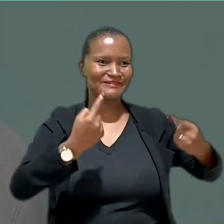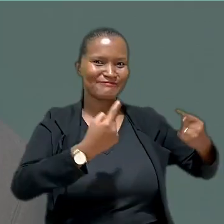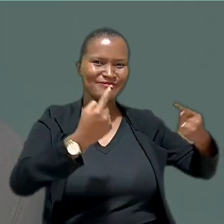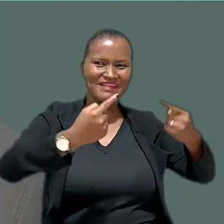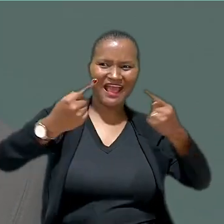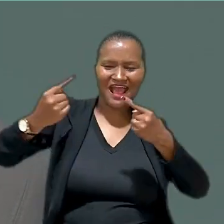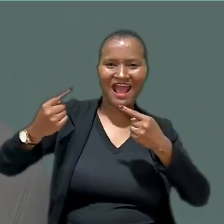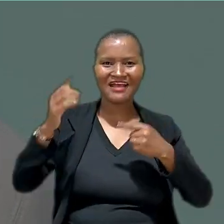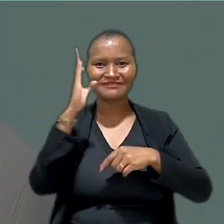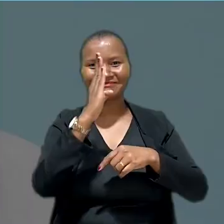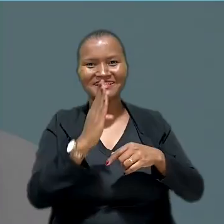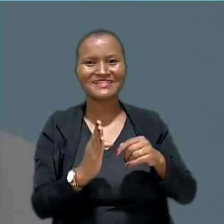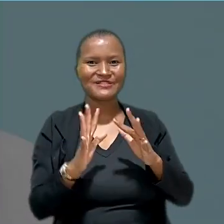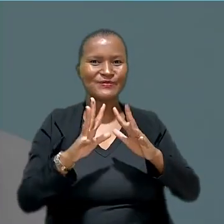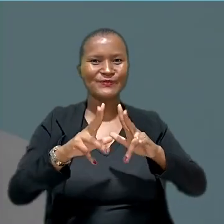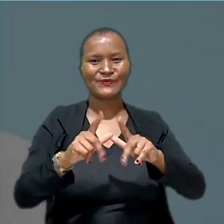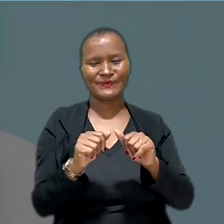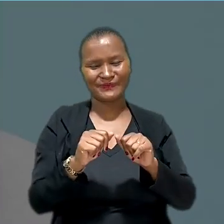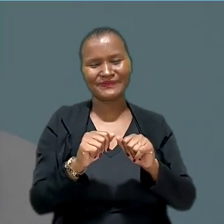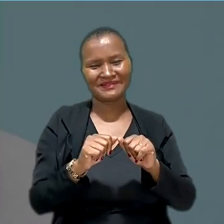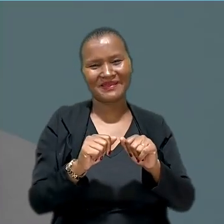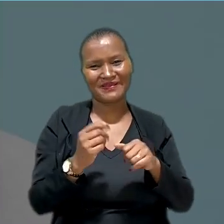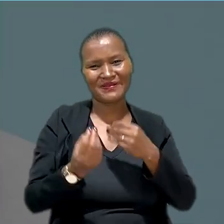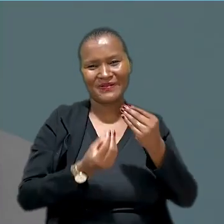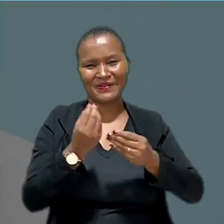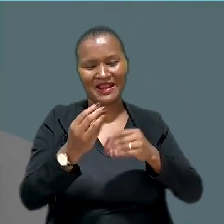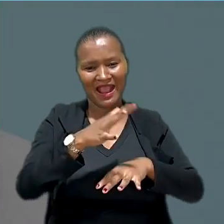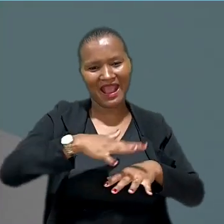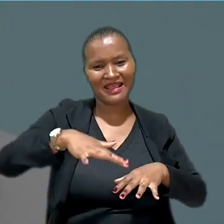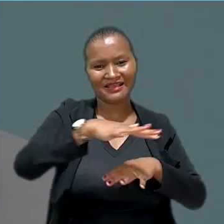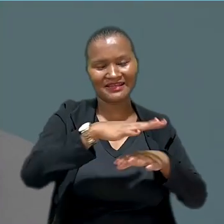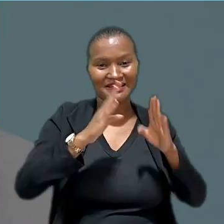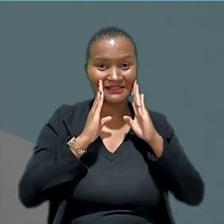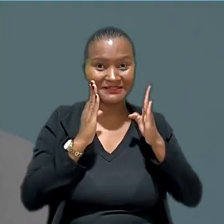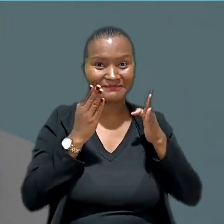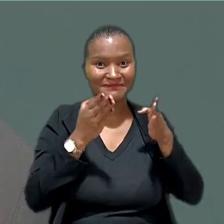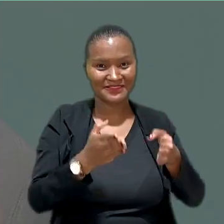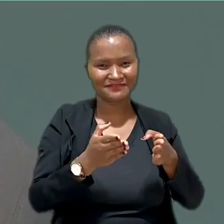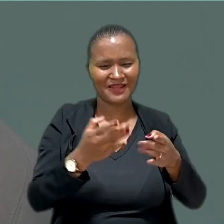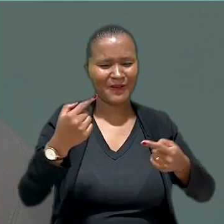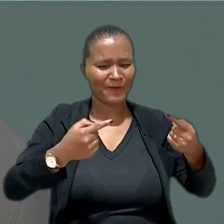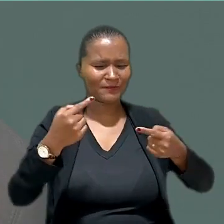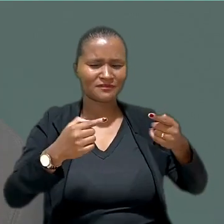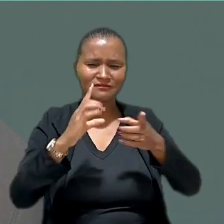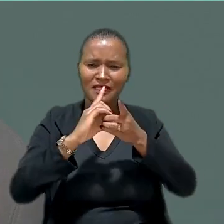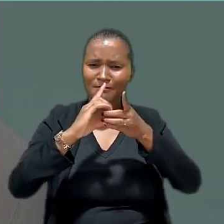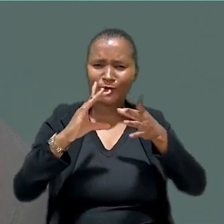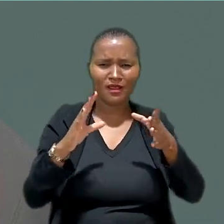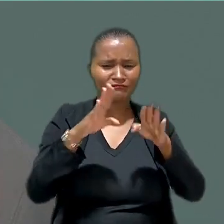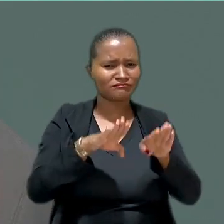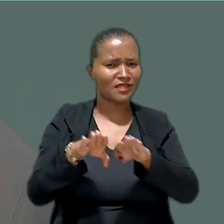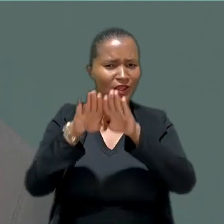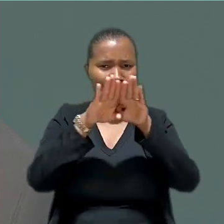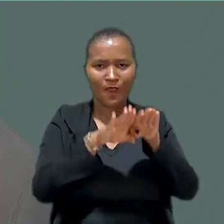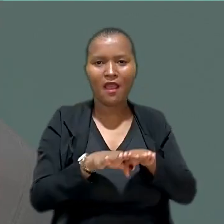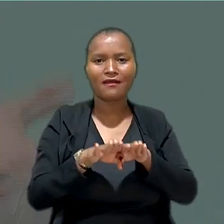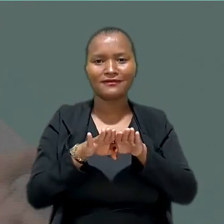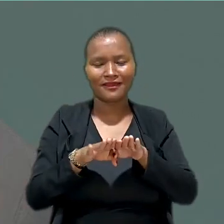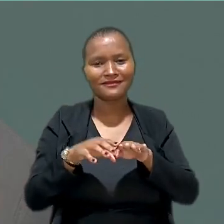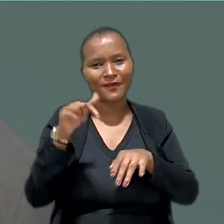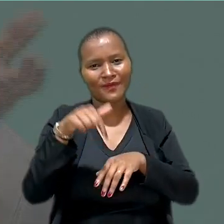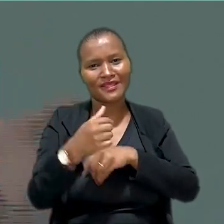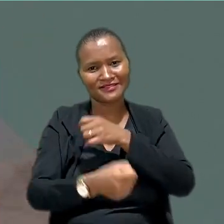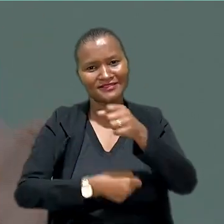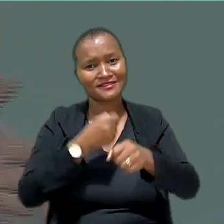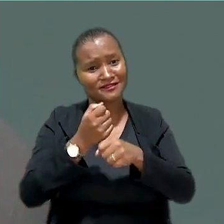disputado democraticamente pelo Brasil inteiro. Então, como há categorias específicas com quantidade de processos, a competição é bem democrática, bem igualitária. Então, este ano,